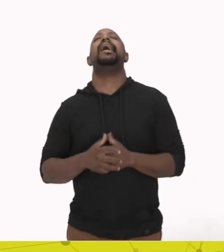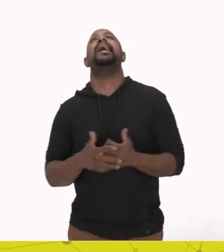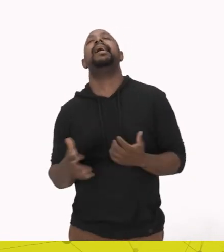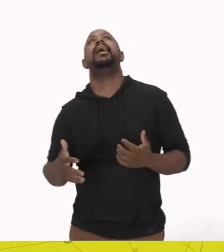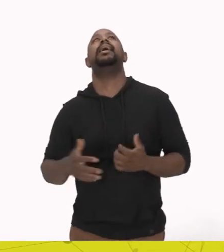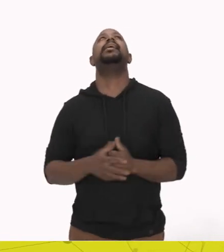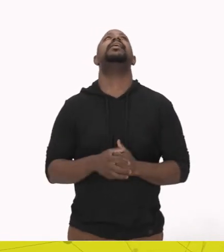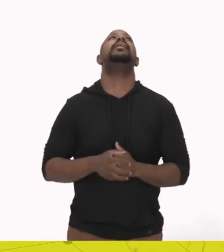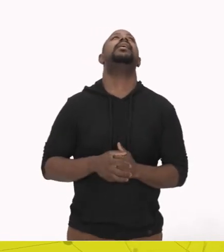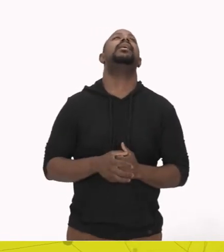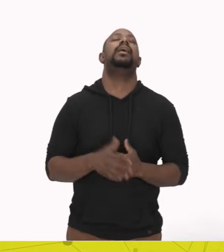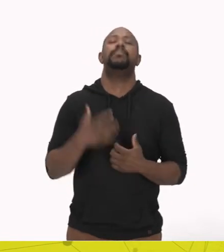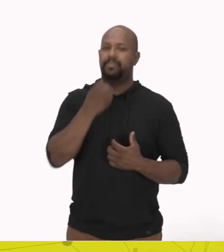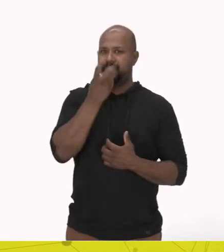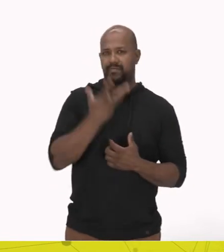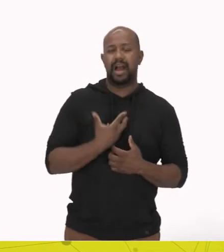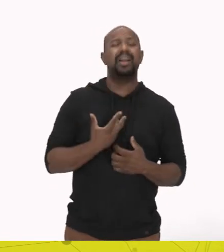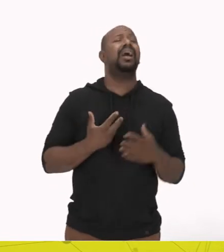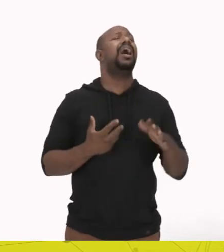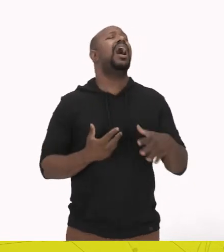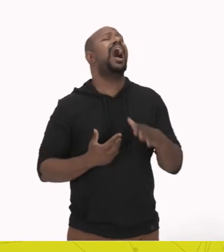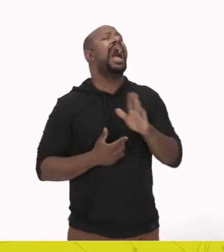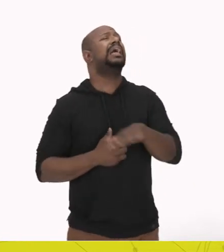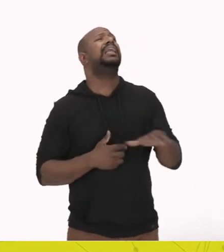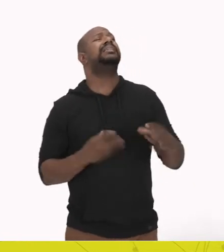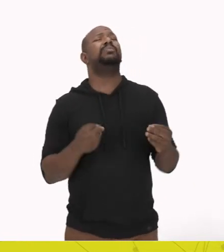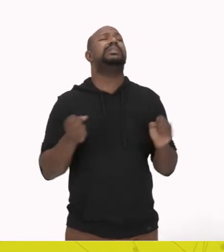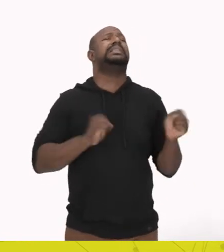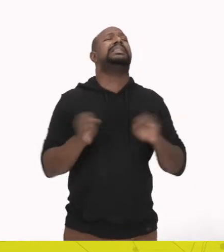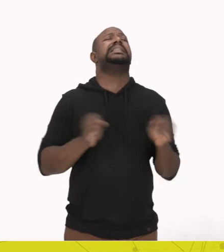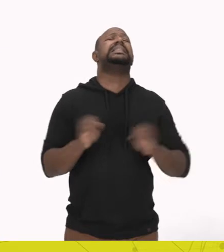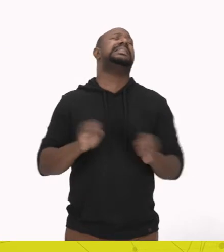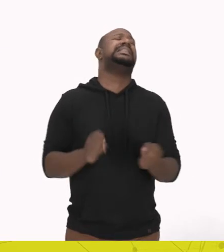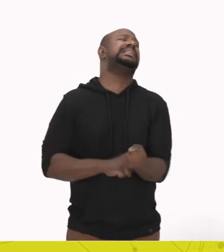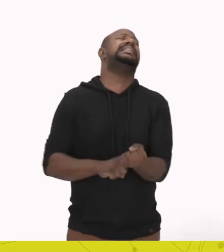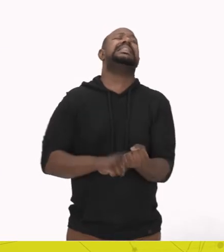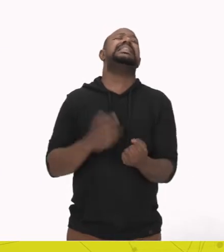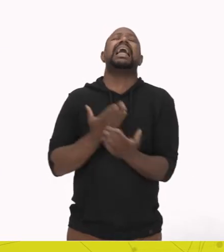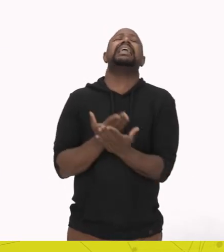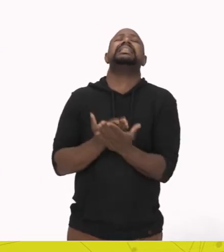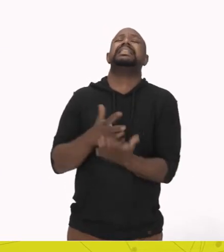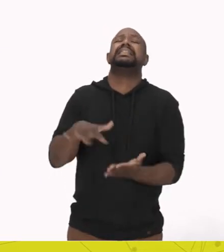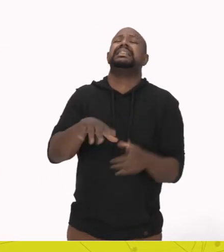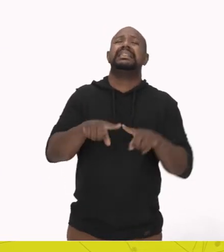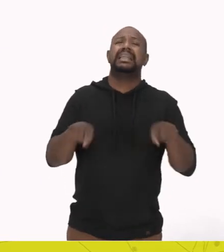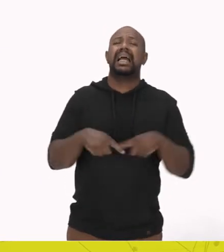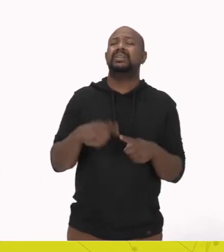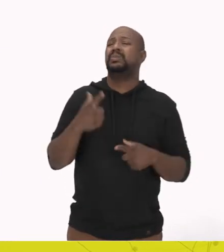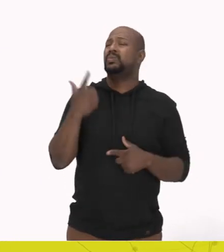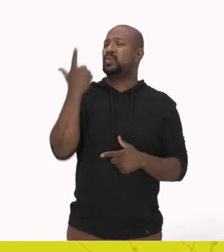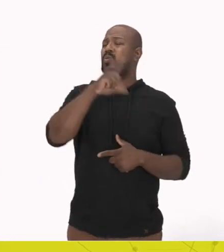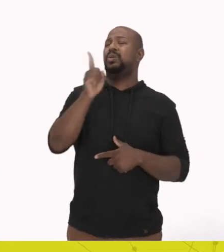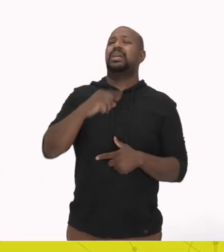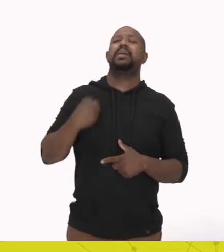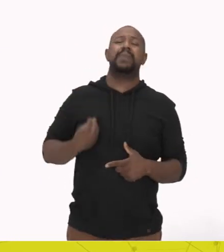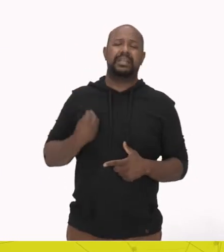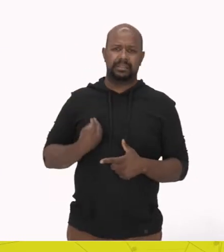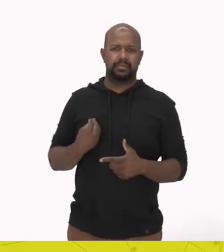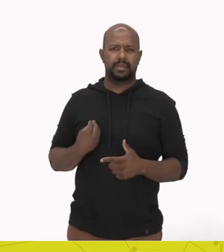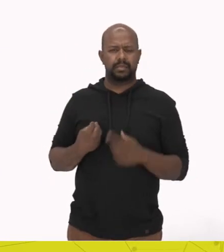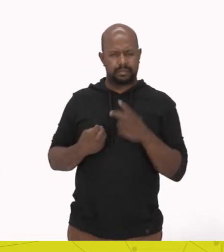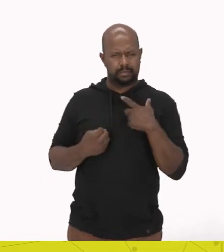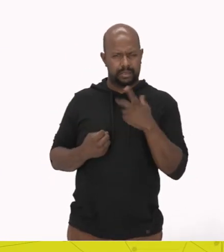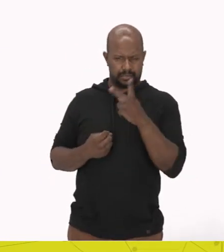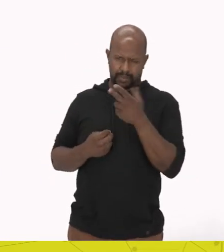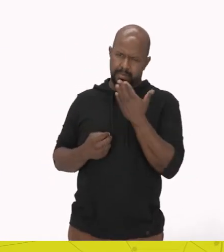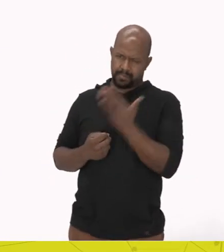disso. Me relatam, Fabrício, a criança fica muito irritada na sala de aula, ela não consegue participar.